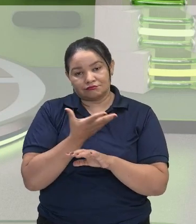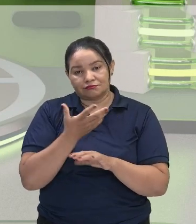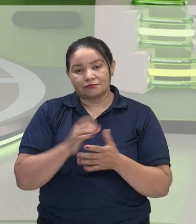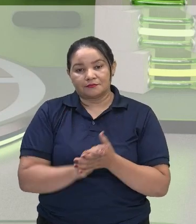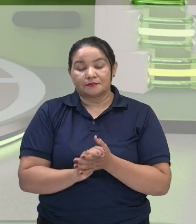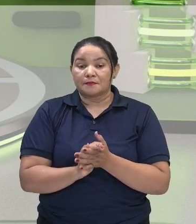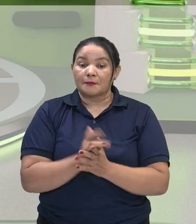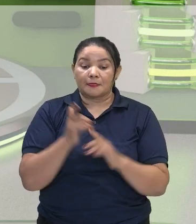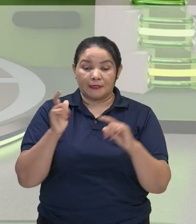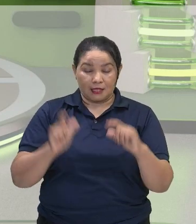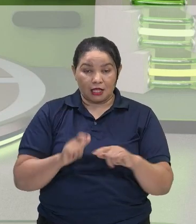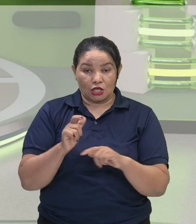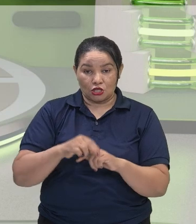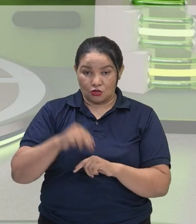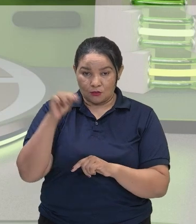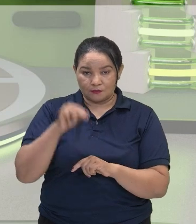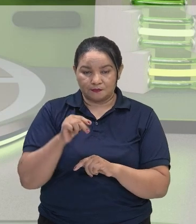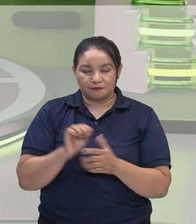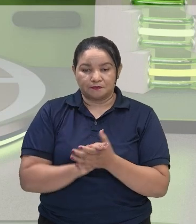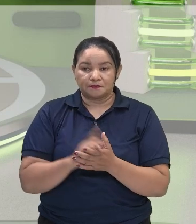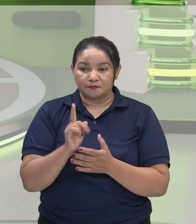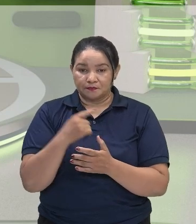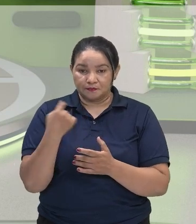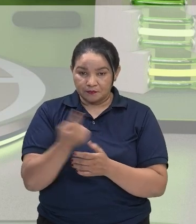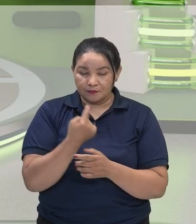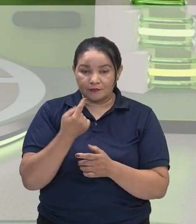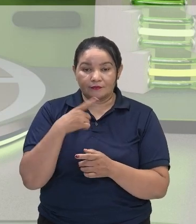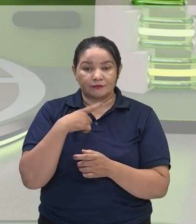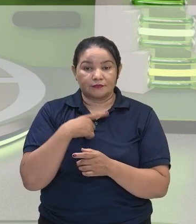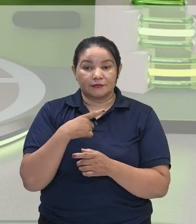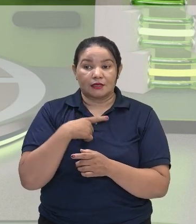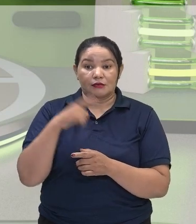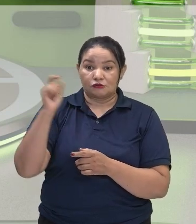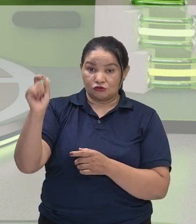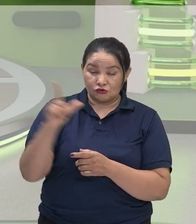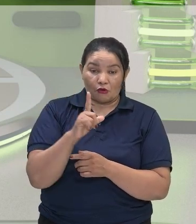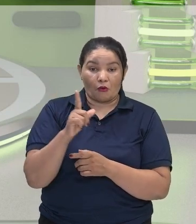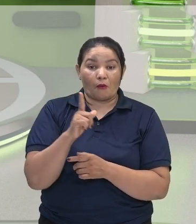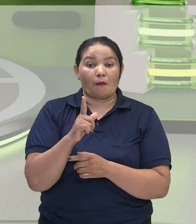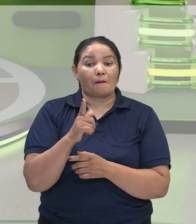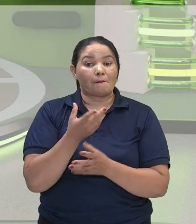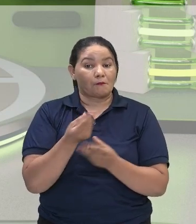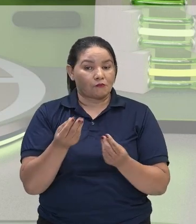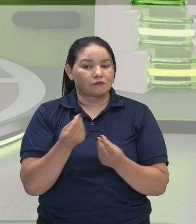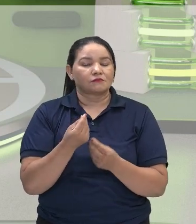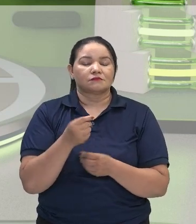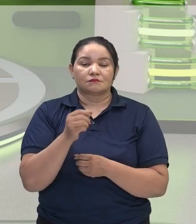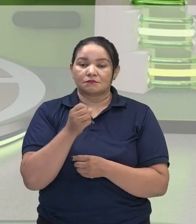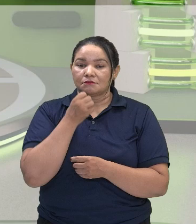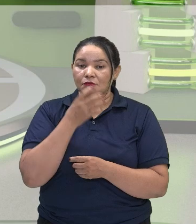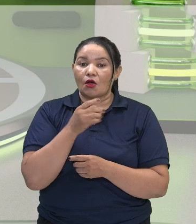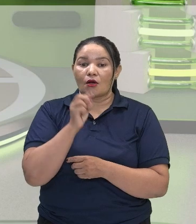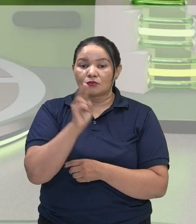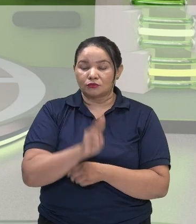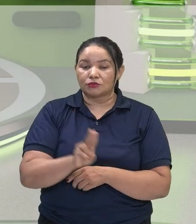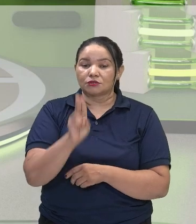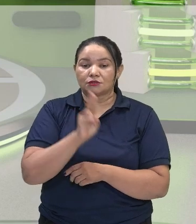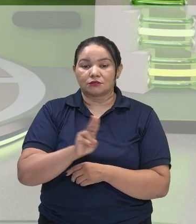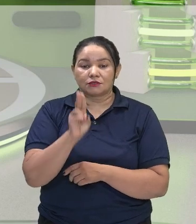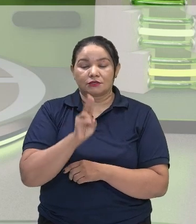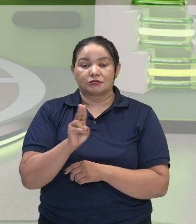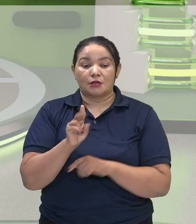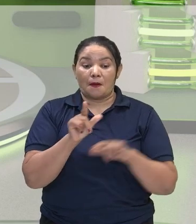Nós estamos localizados em uma região que recebe muita luz solar, então por que não utilizá-la, né, de uma forma aí